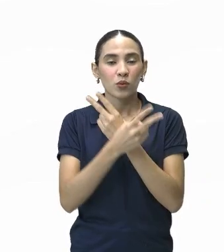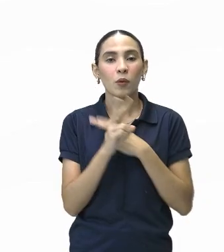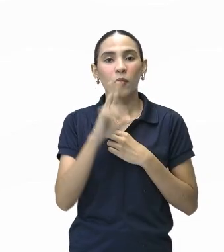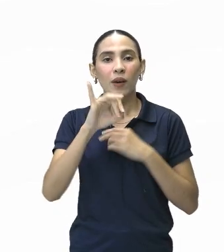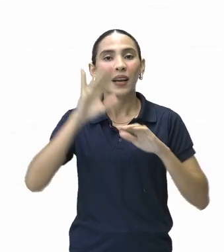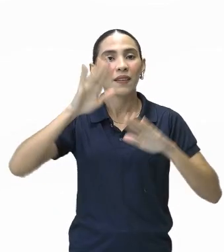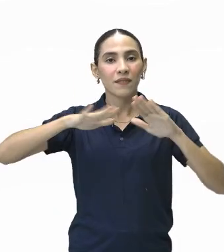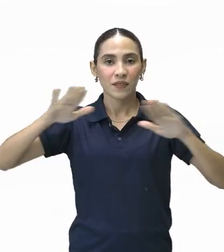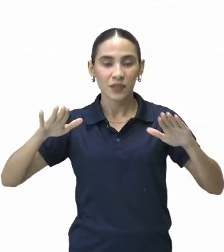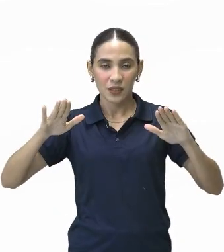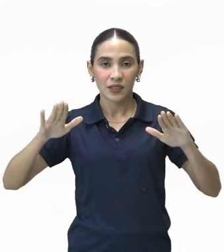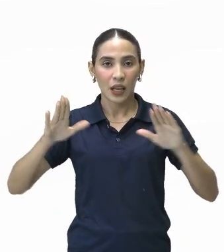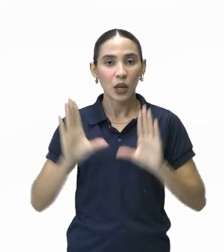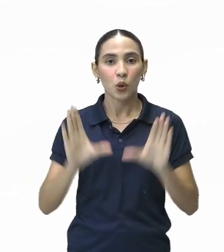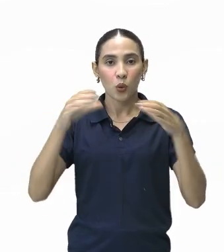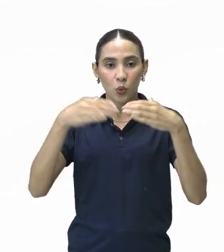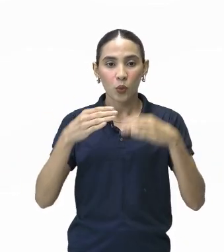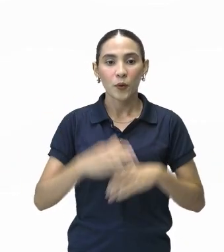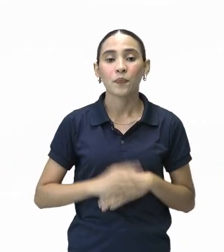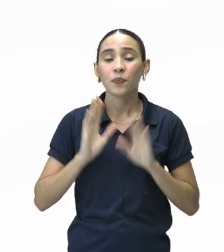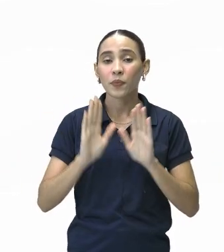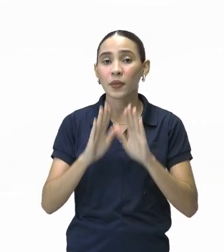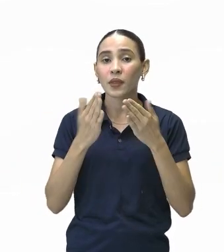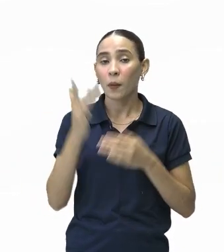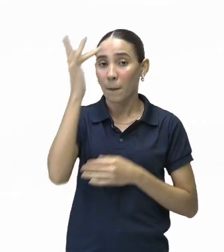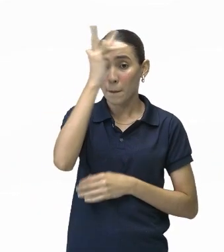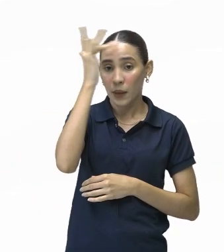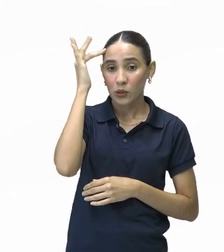variar entre espécies. Então, para as